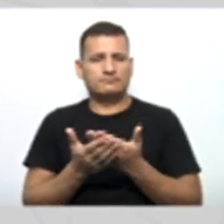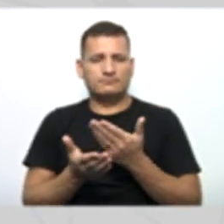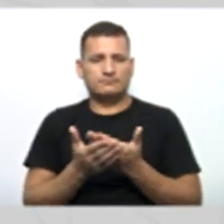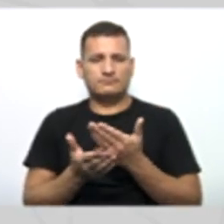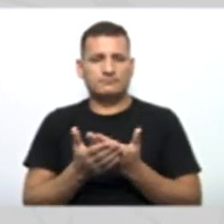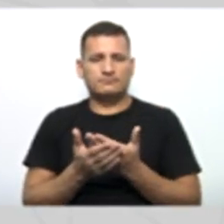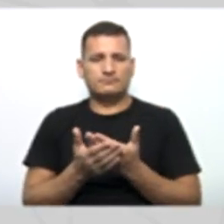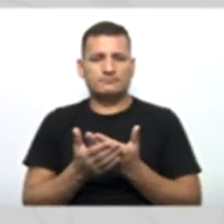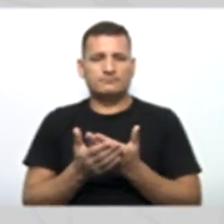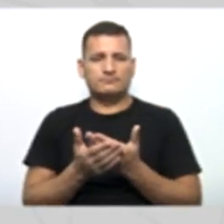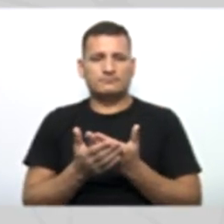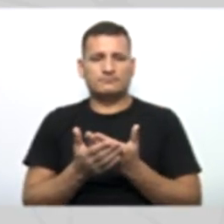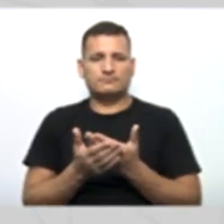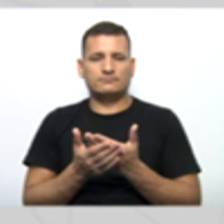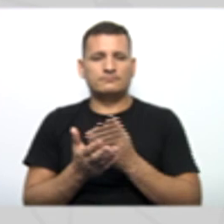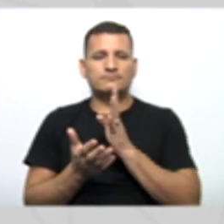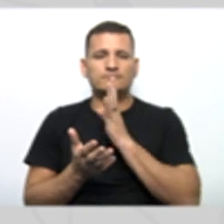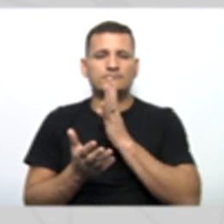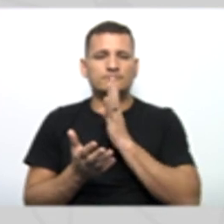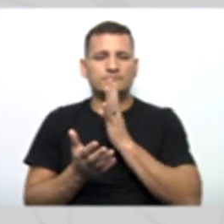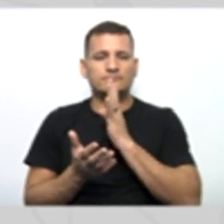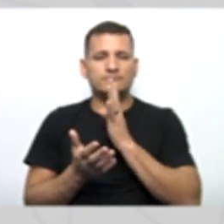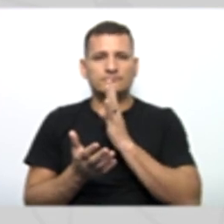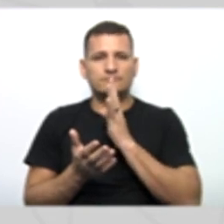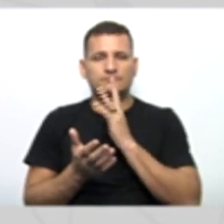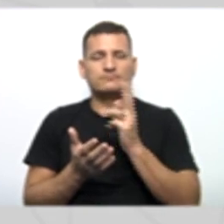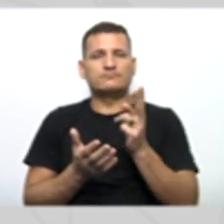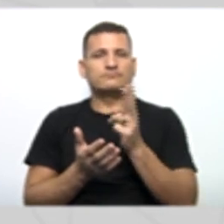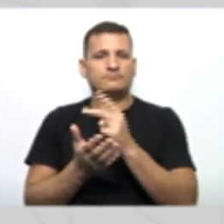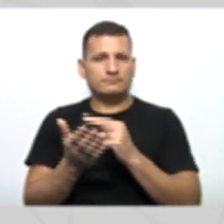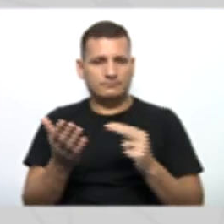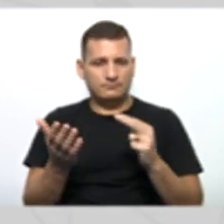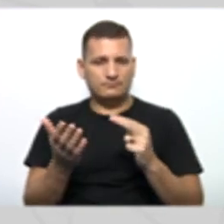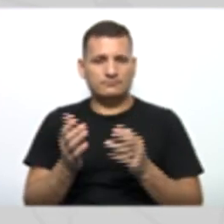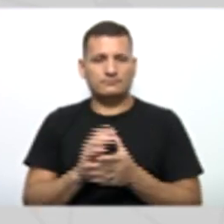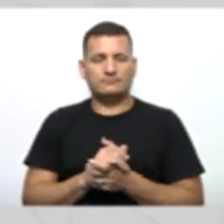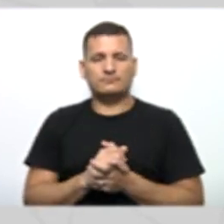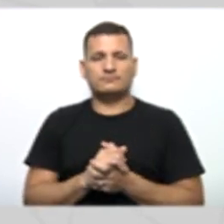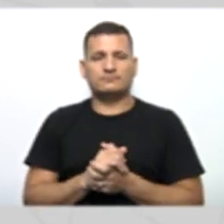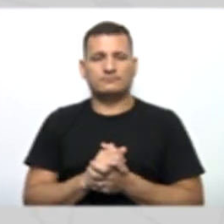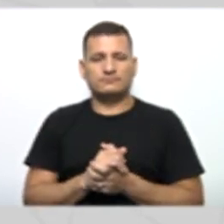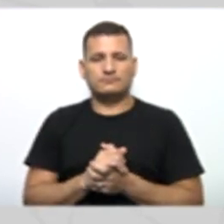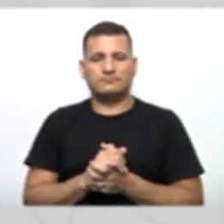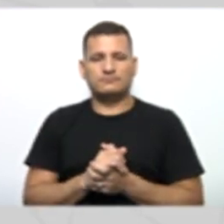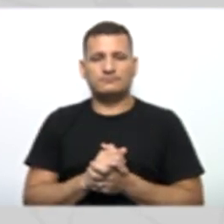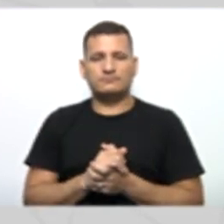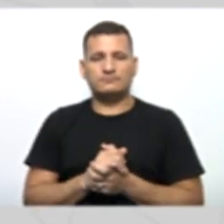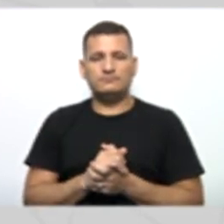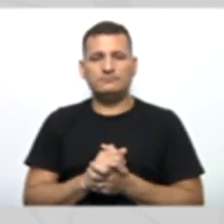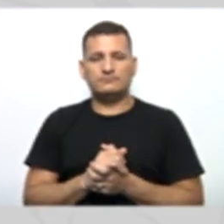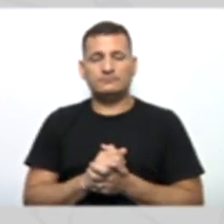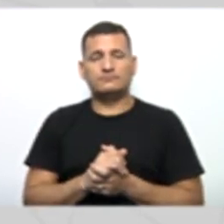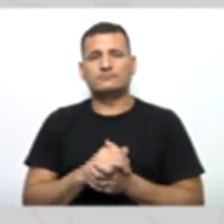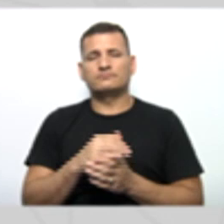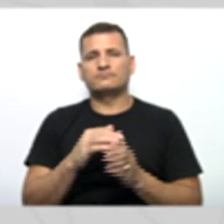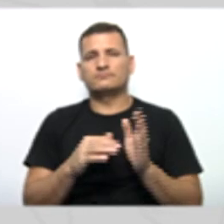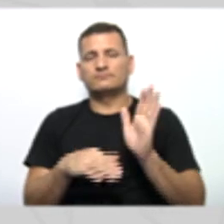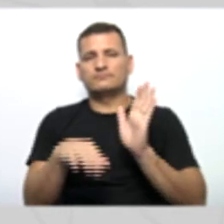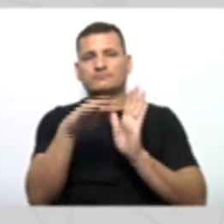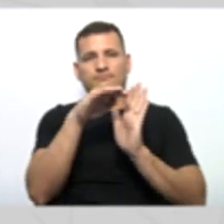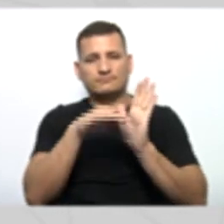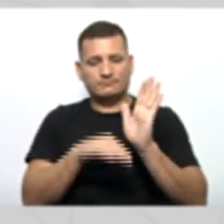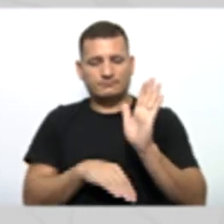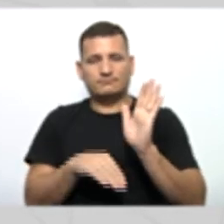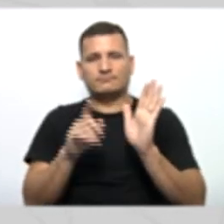nessa semana, conheceremos os seguintes diagramas. Veja bem aí, gente, ó. Esses são os diagramas que